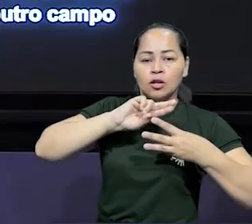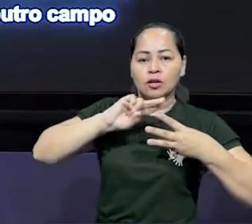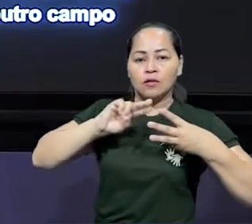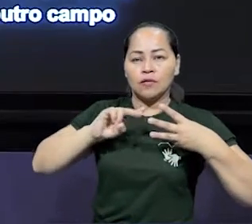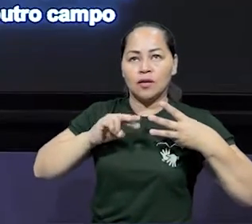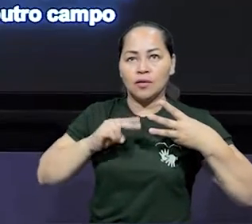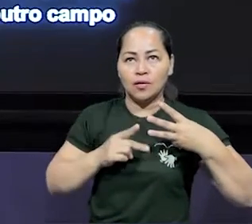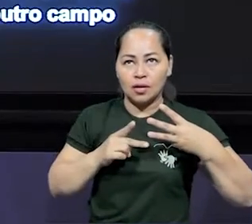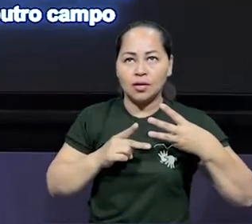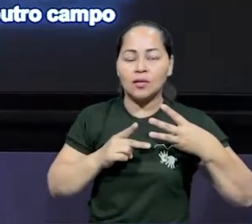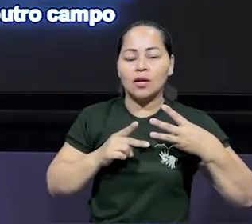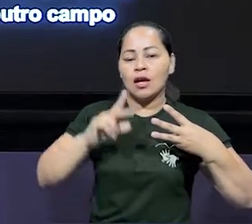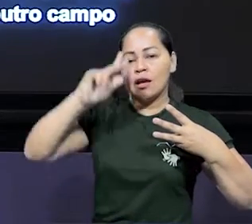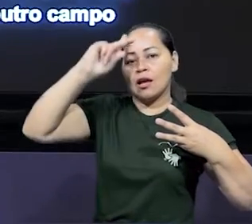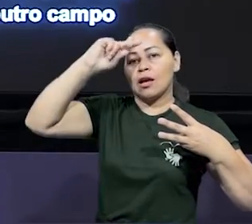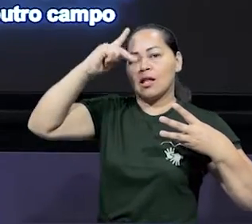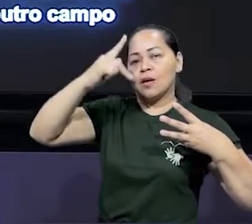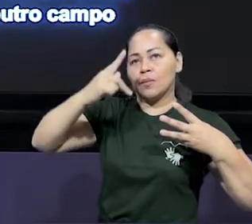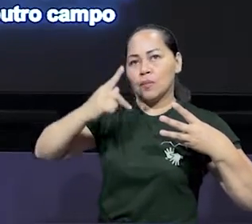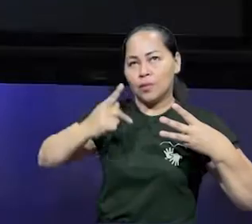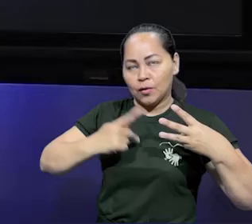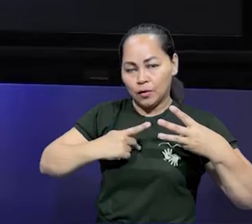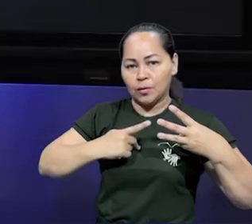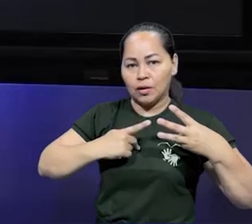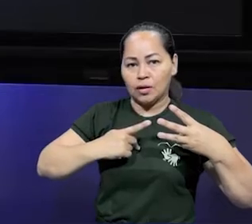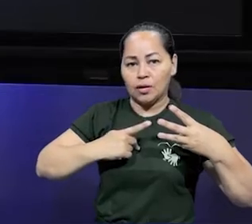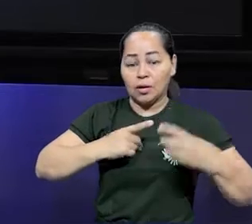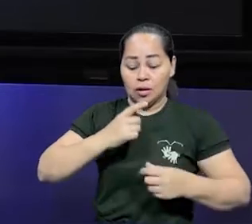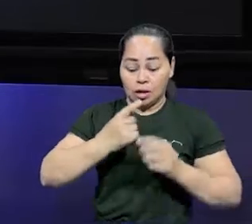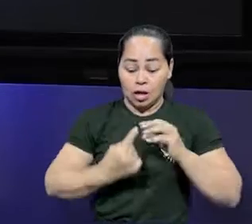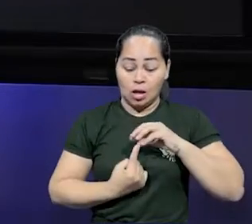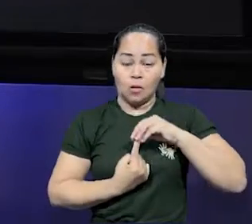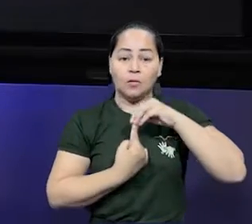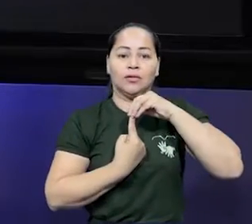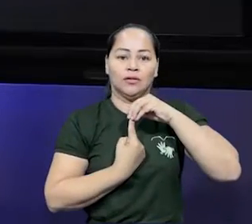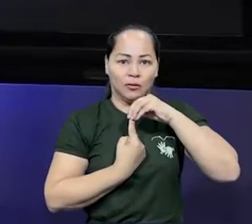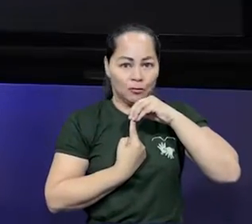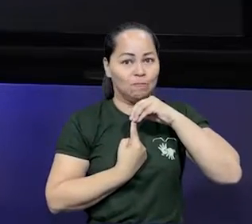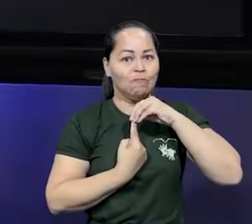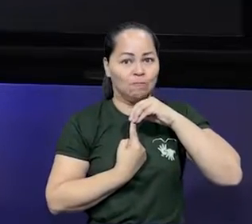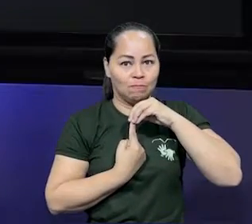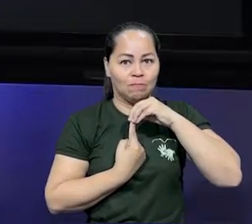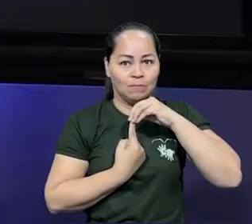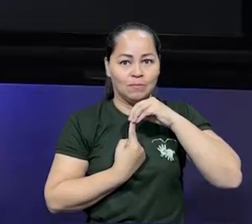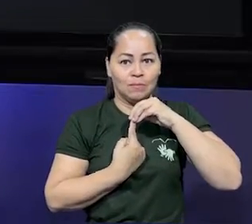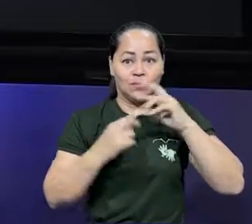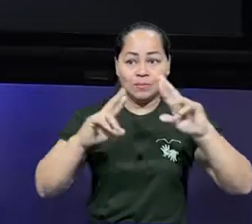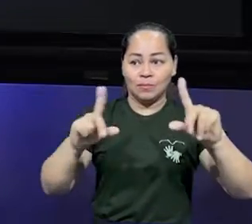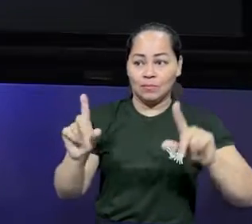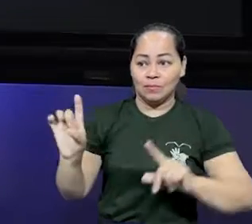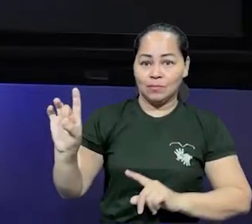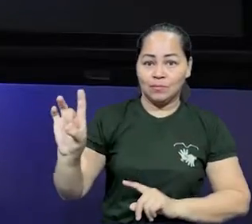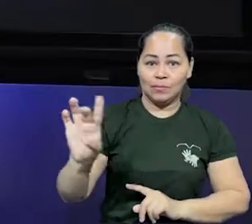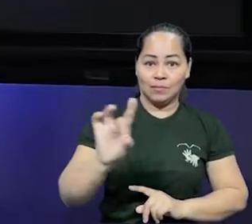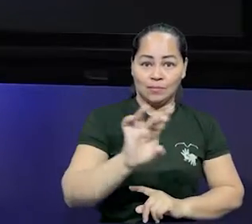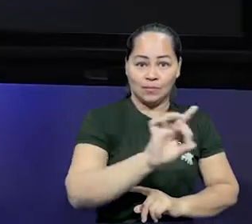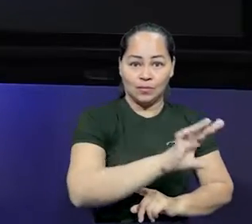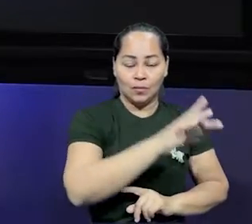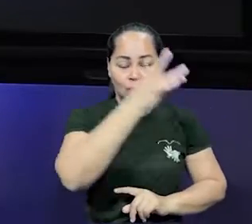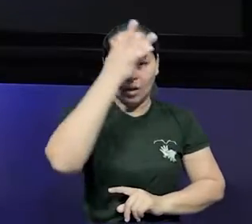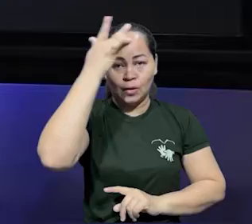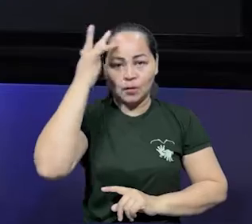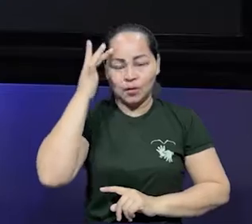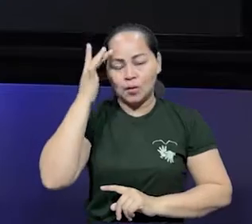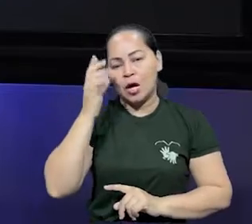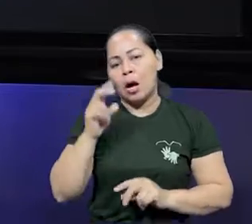campos e é ela própria um outro campo funcional. Por isso que muitas vezes a teoria do Vallon também é